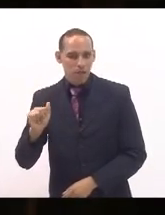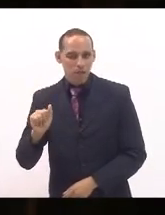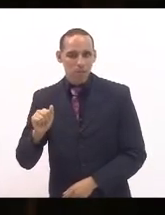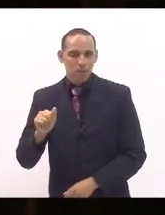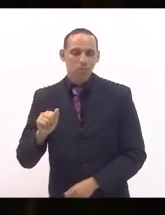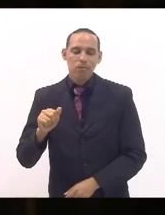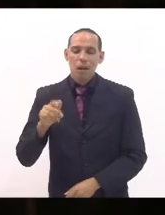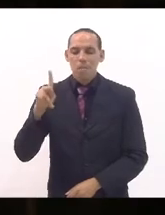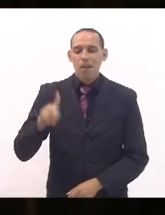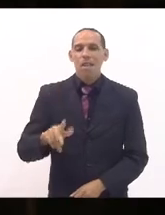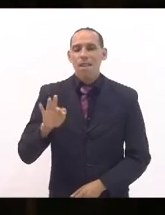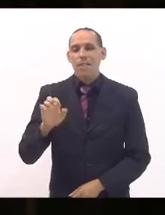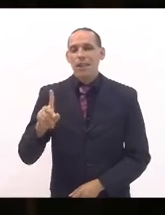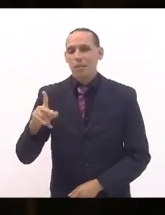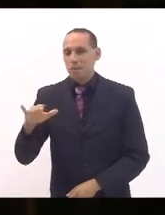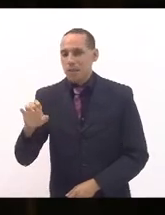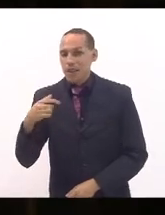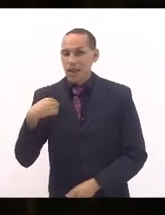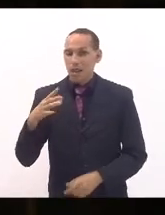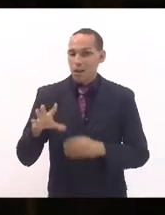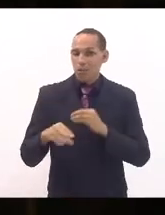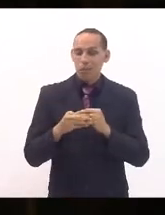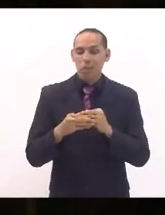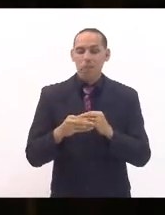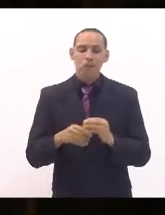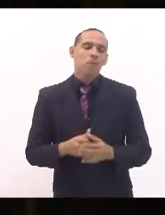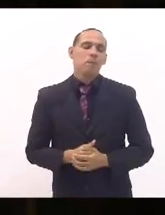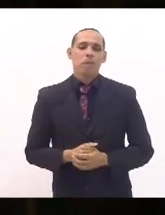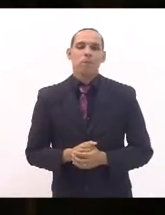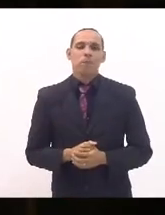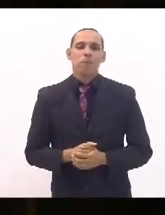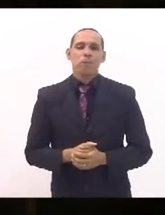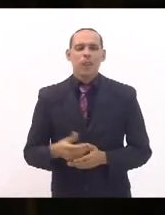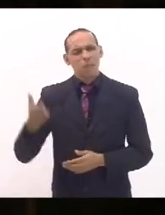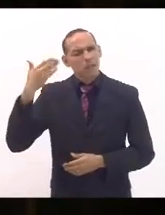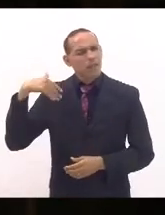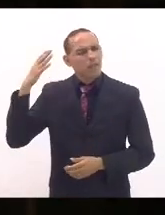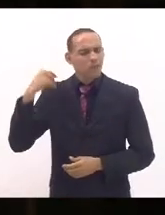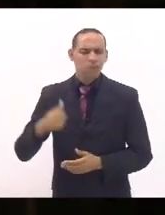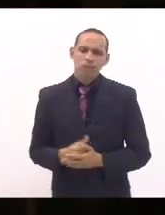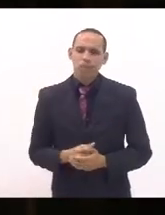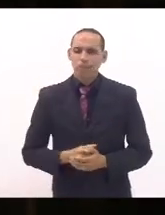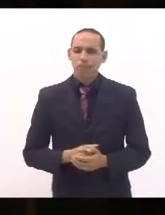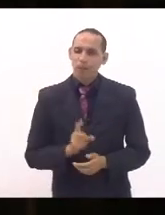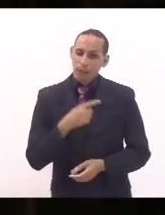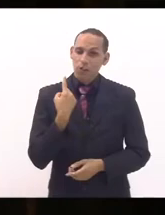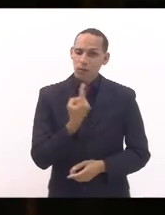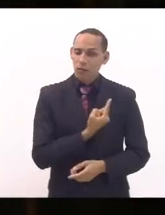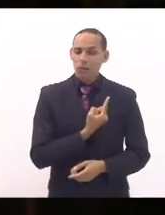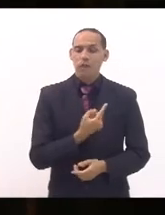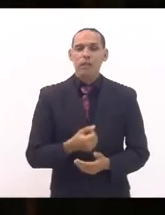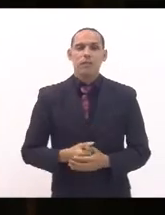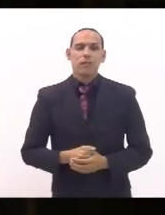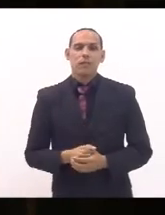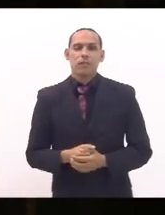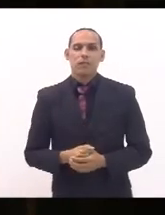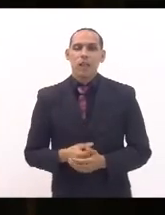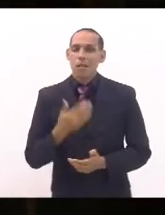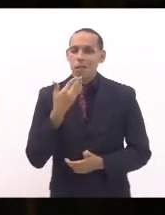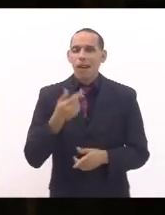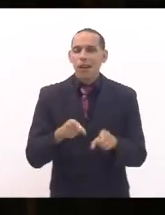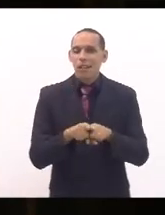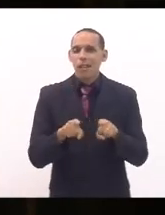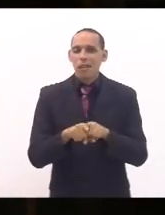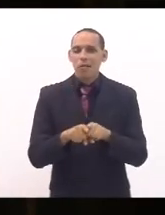Eu queria complementar dizendo o seguinte, no passado, nós também fizemos a pedido